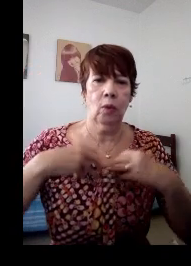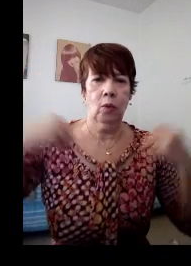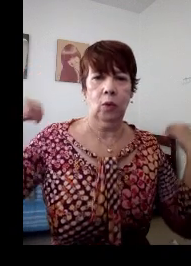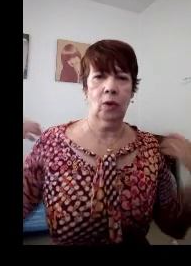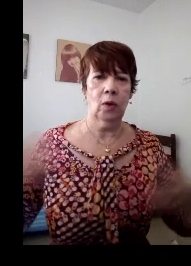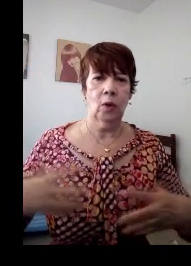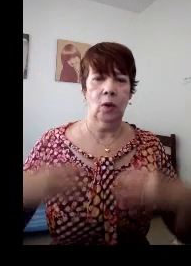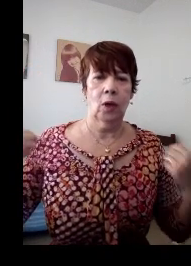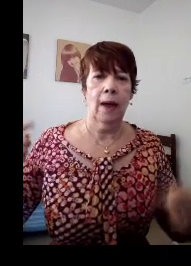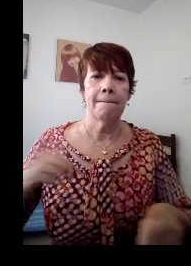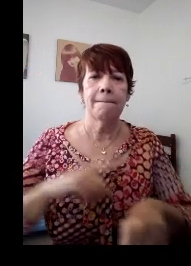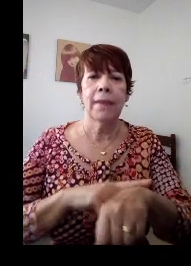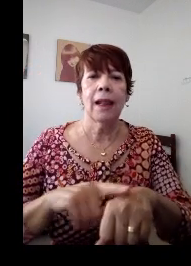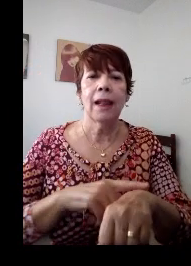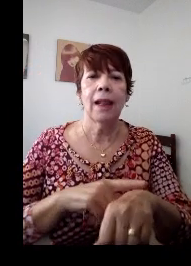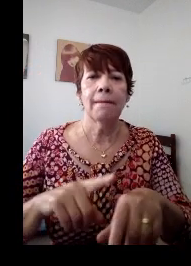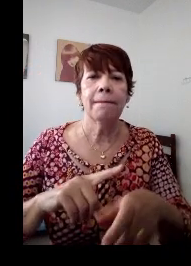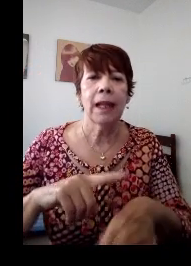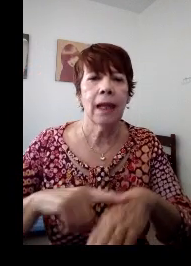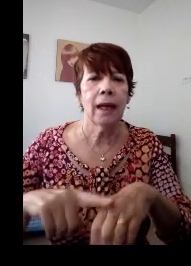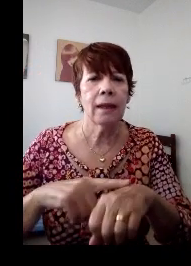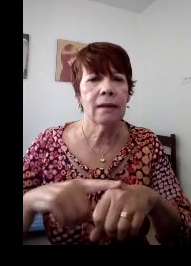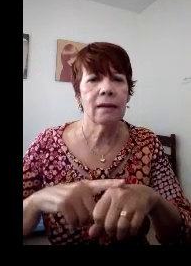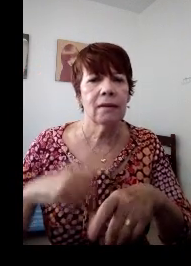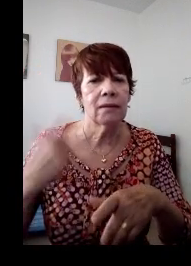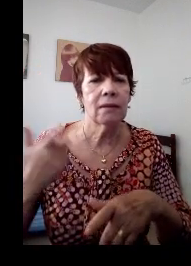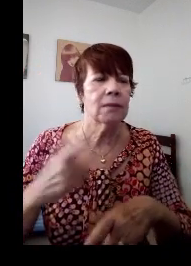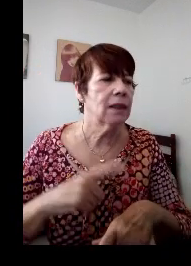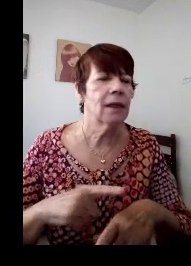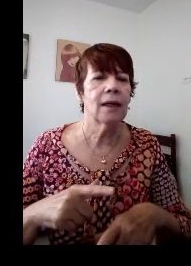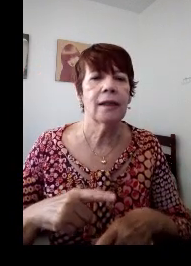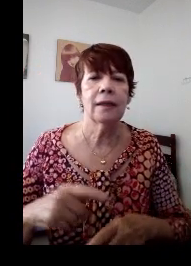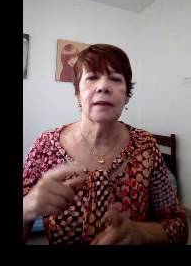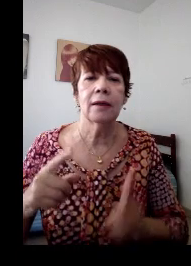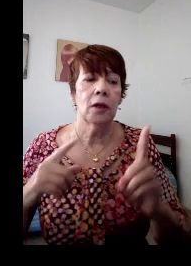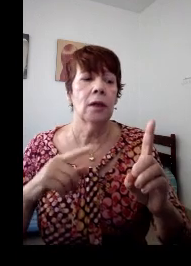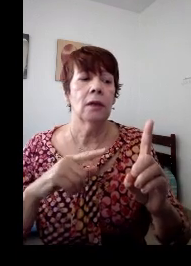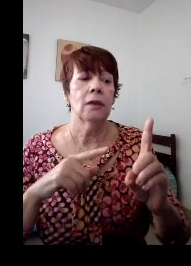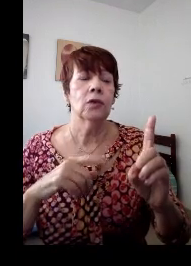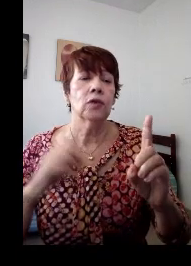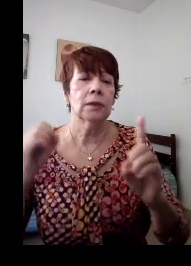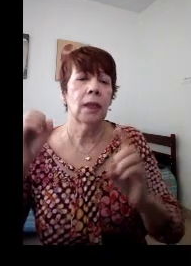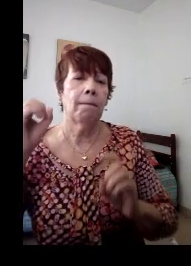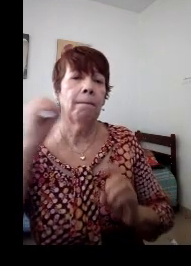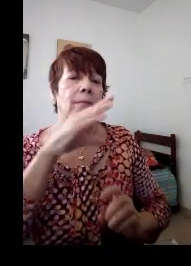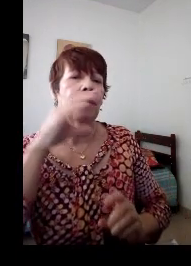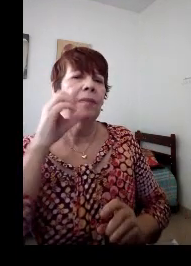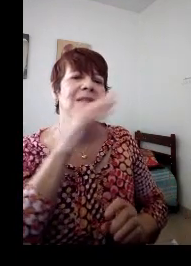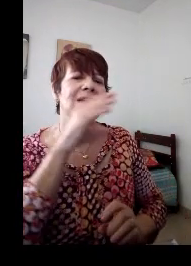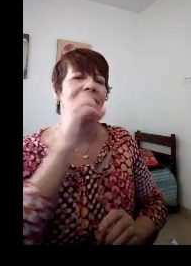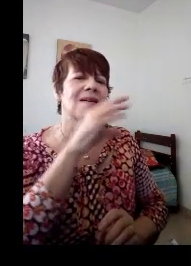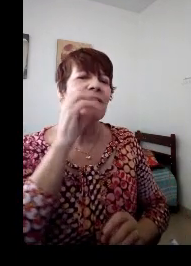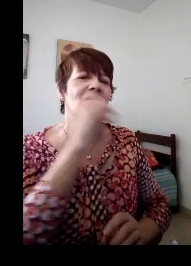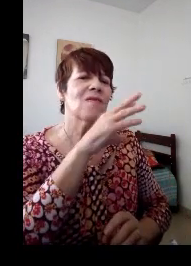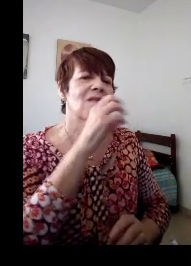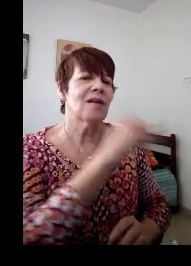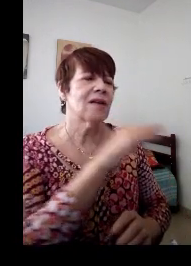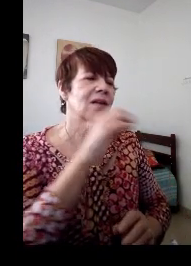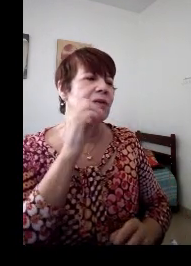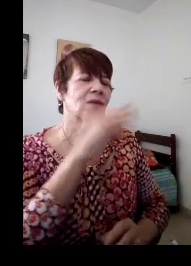pecado, correndo, olha, ele fugindo do pecado, e é assim que nós temos que fazer. Se você se